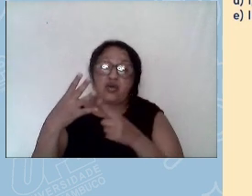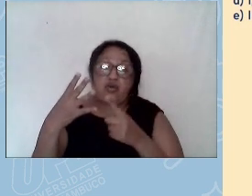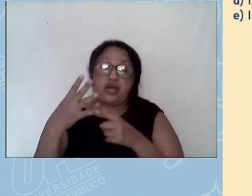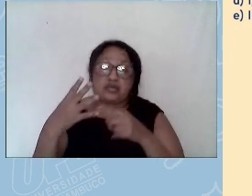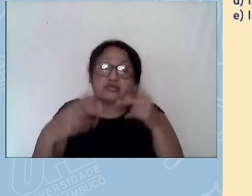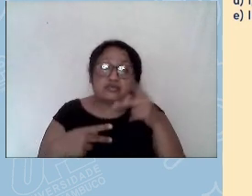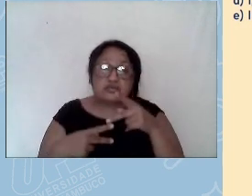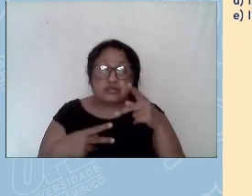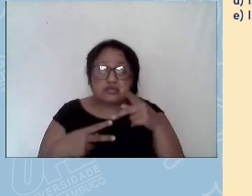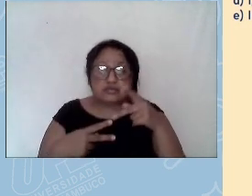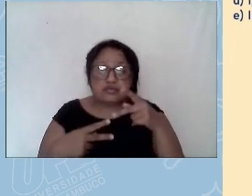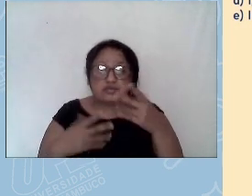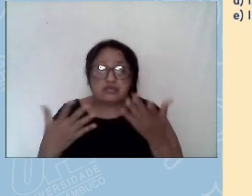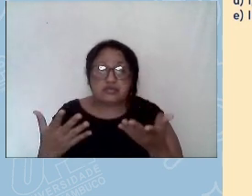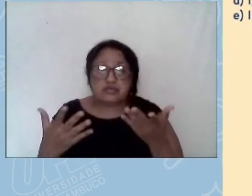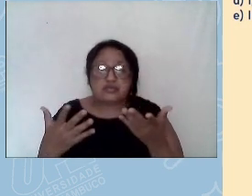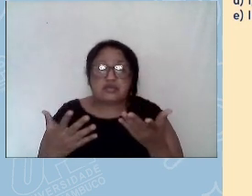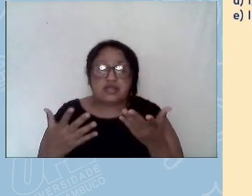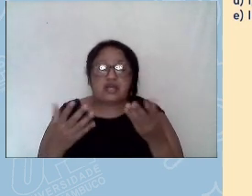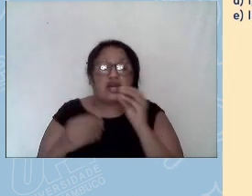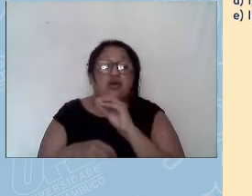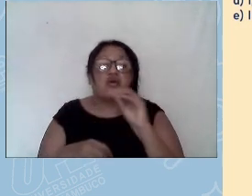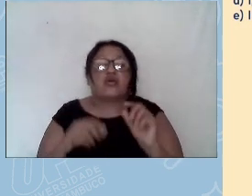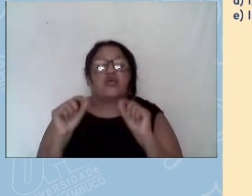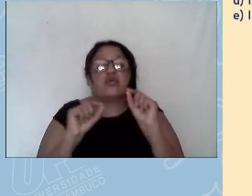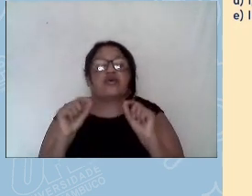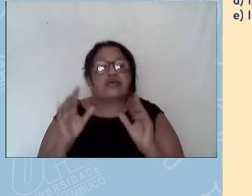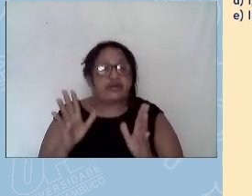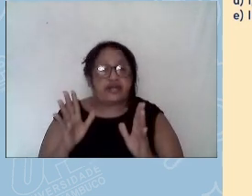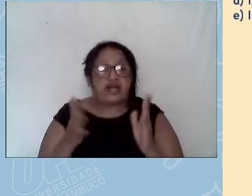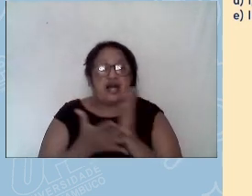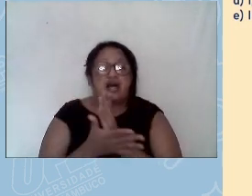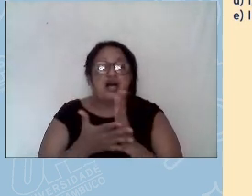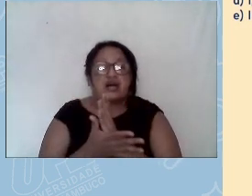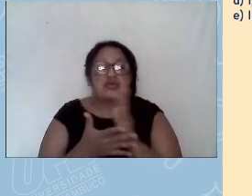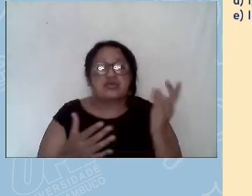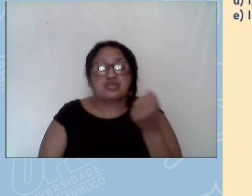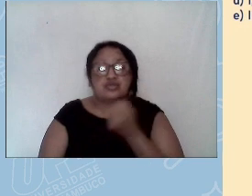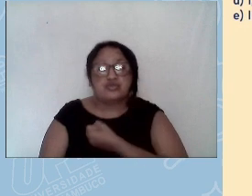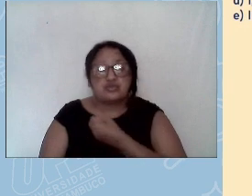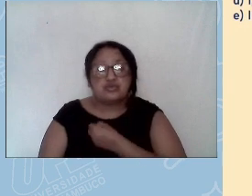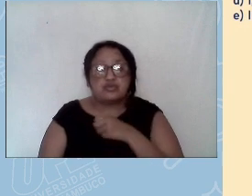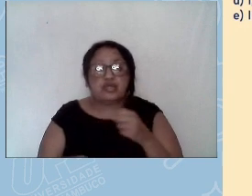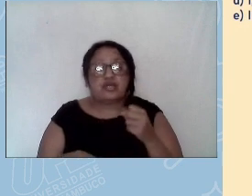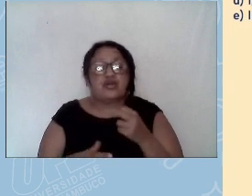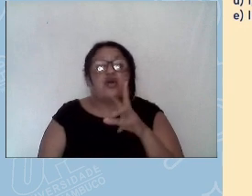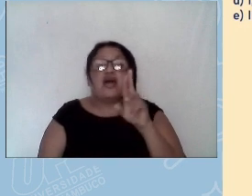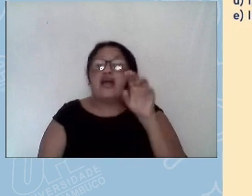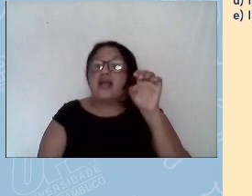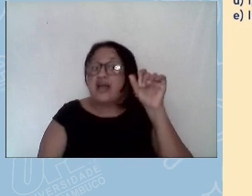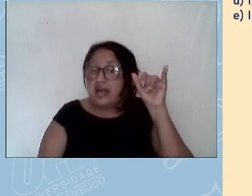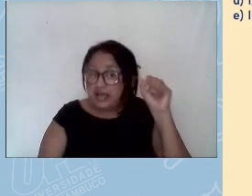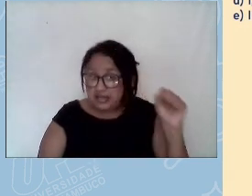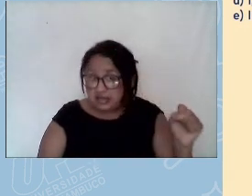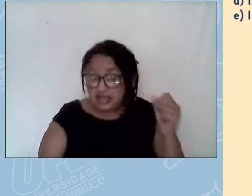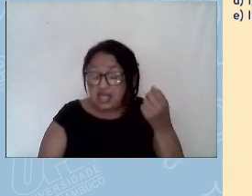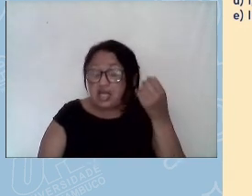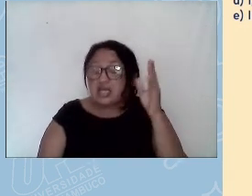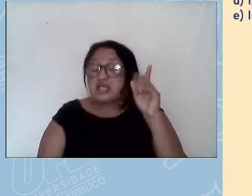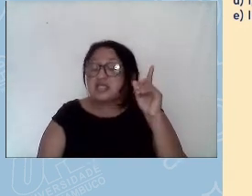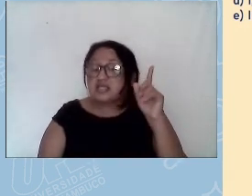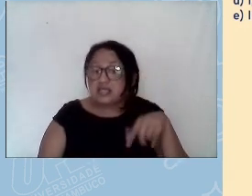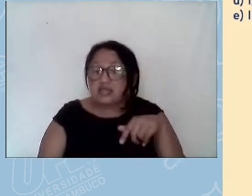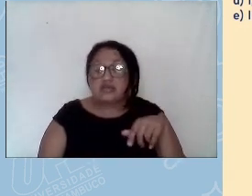ela coloca o seguinte alguns números reais são racionais sim